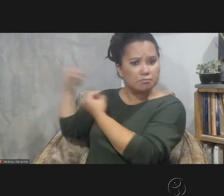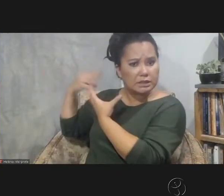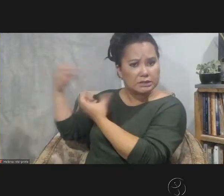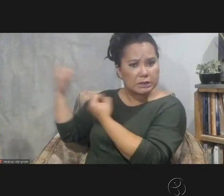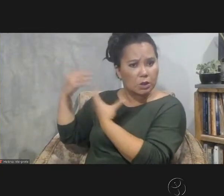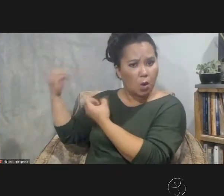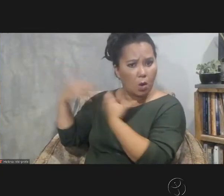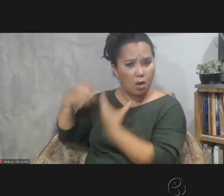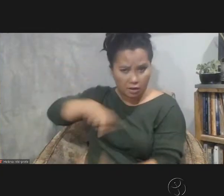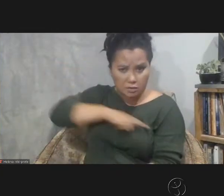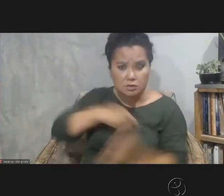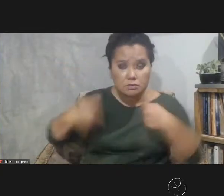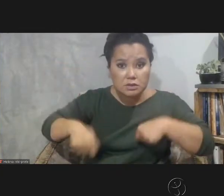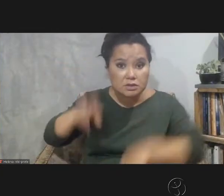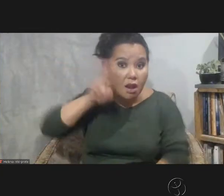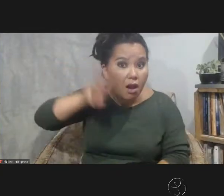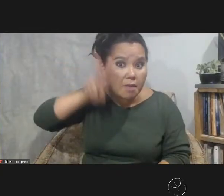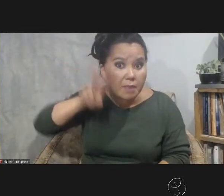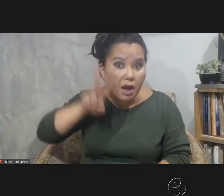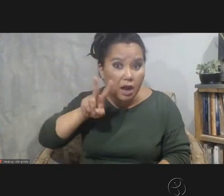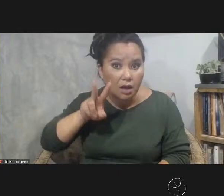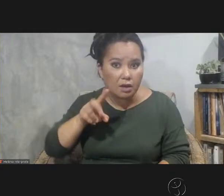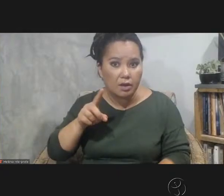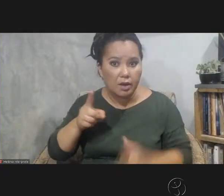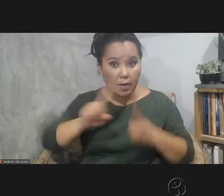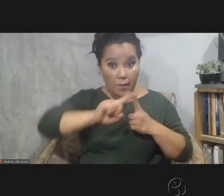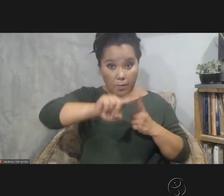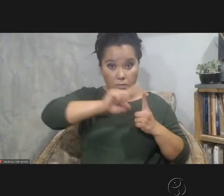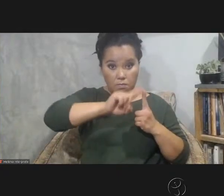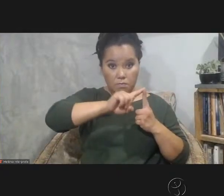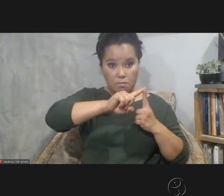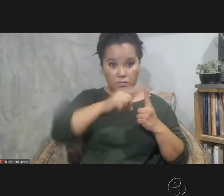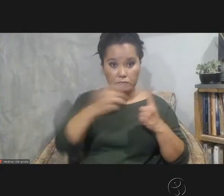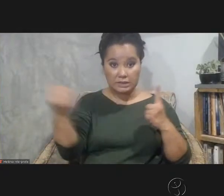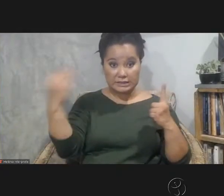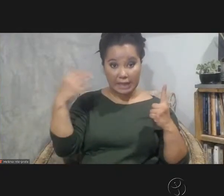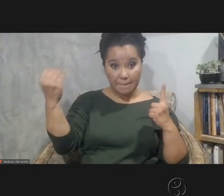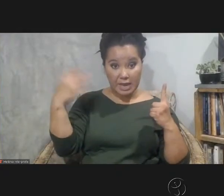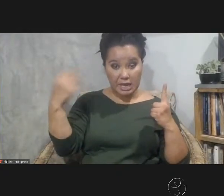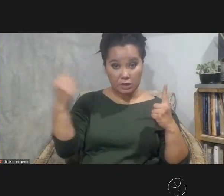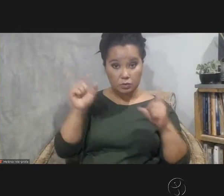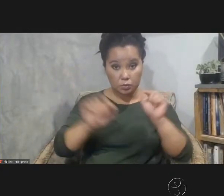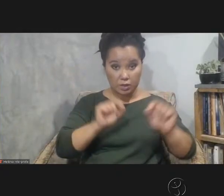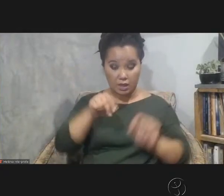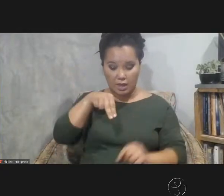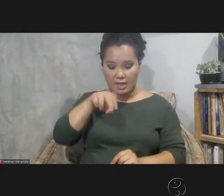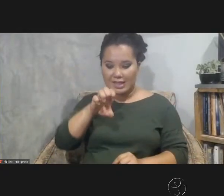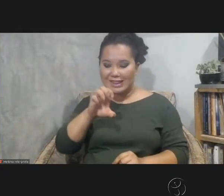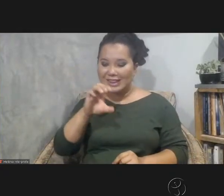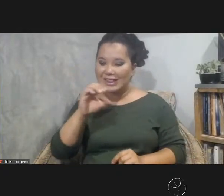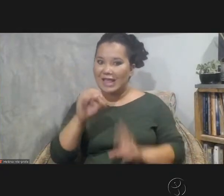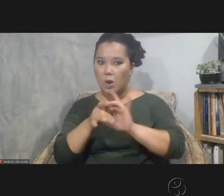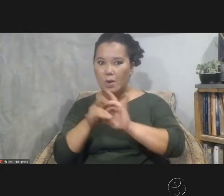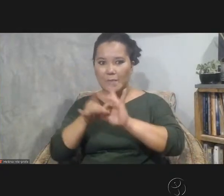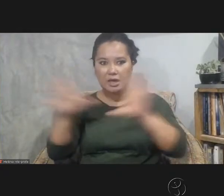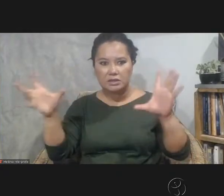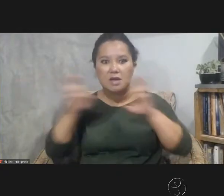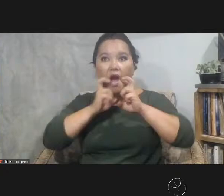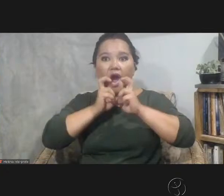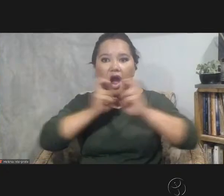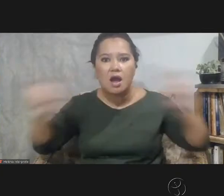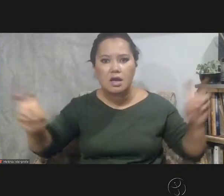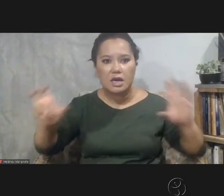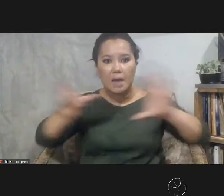consistentes é que o neoliberalismo, que clama por liberdade, é perfeitamente compatível